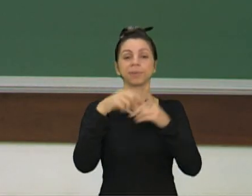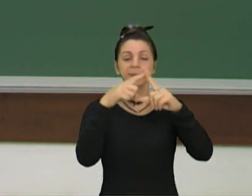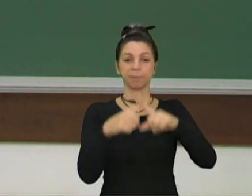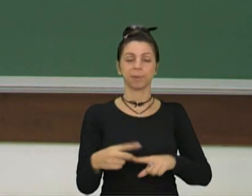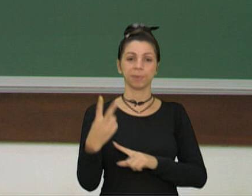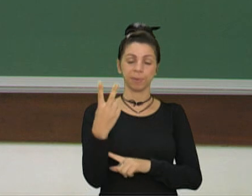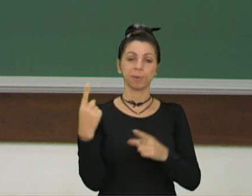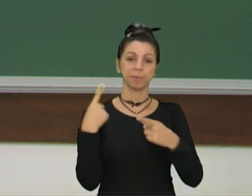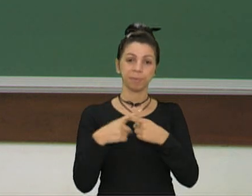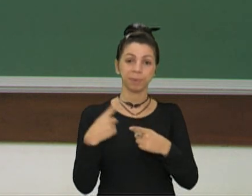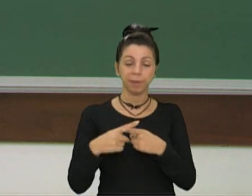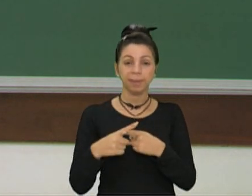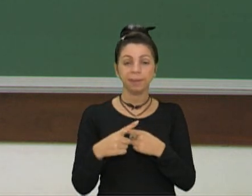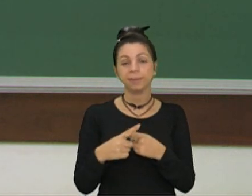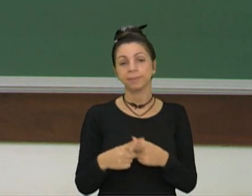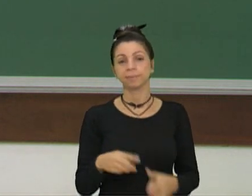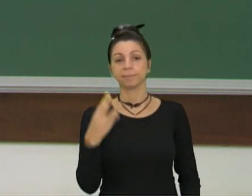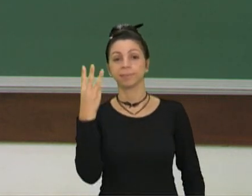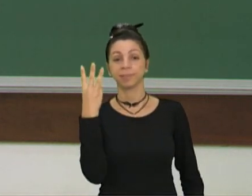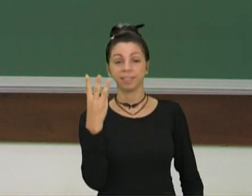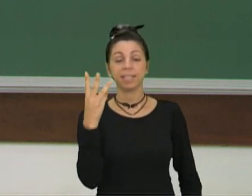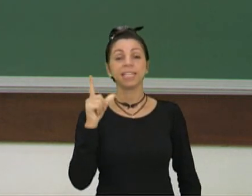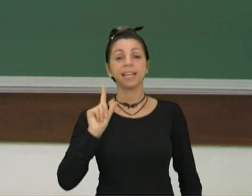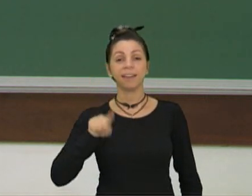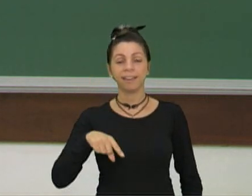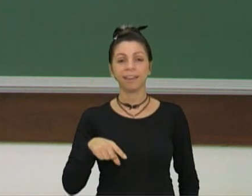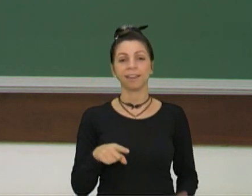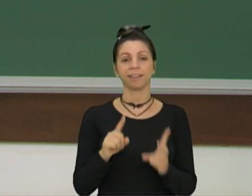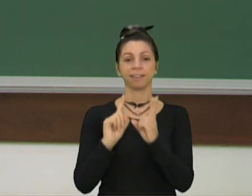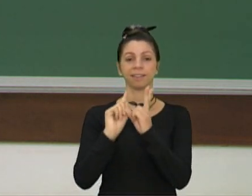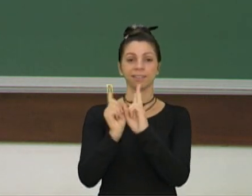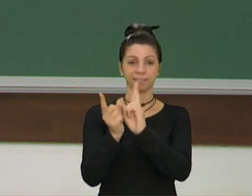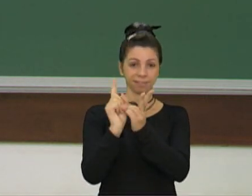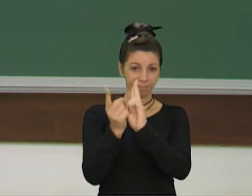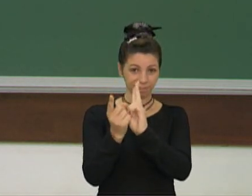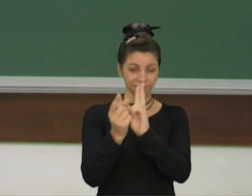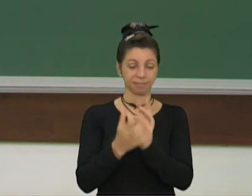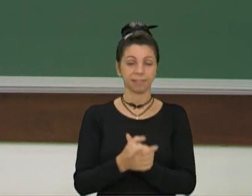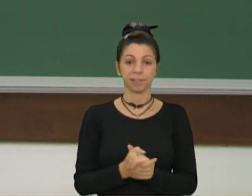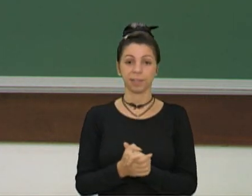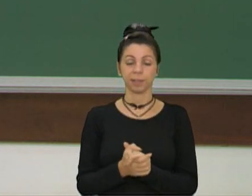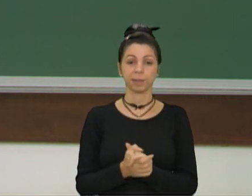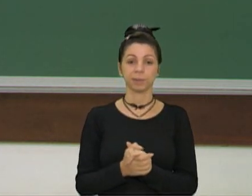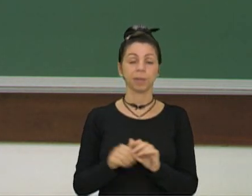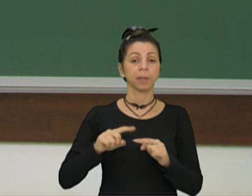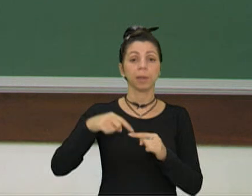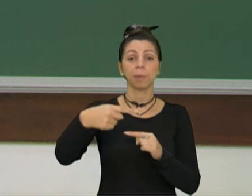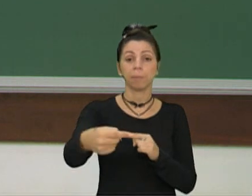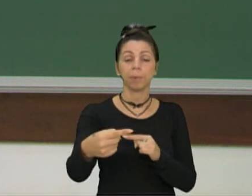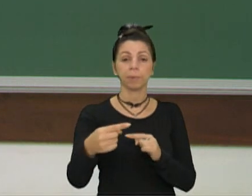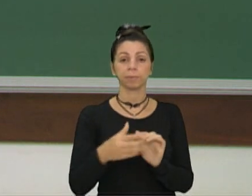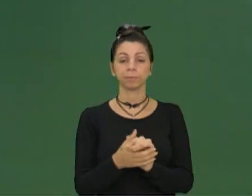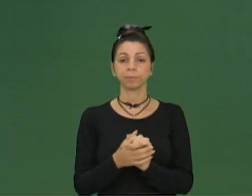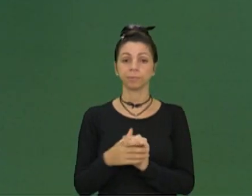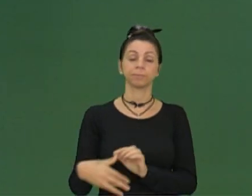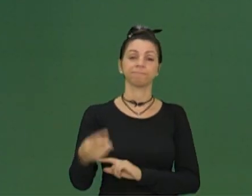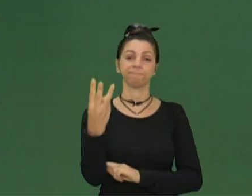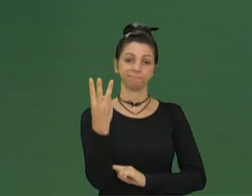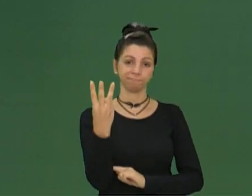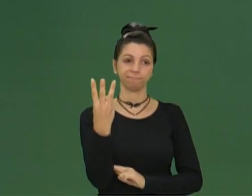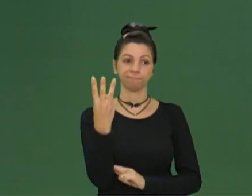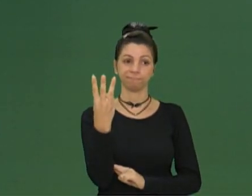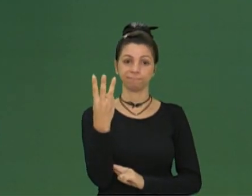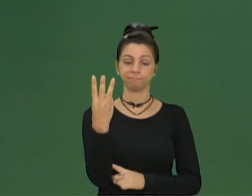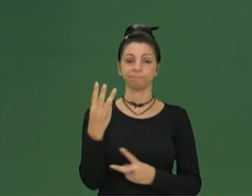número ímpar, ele não é divisível por 2. Então, qual que é o próximo número primo após o 2? O 3. Então, eu vou